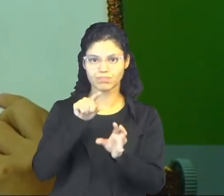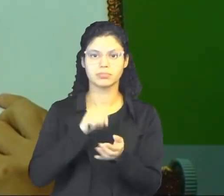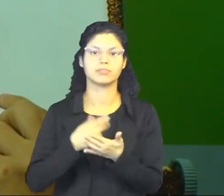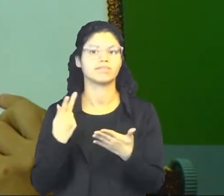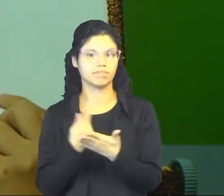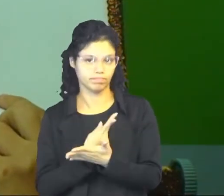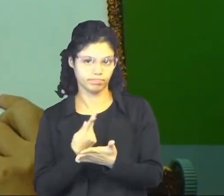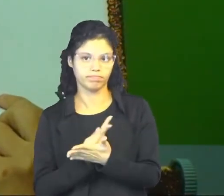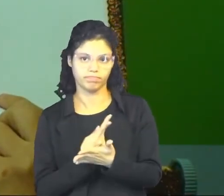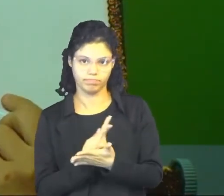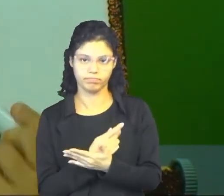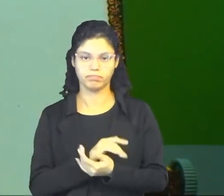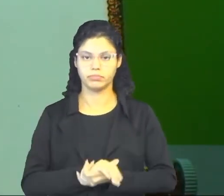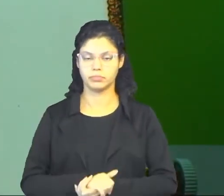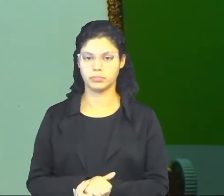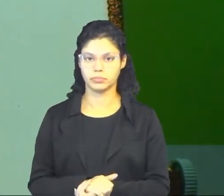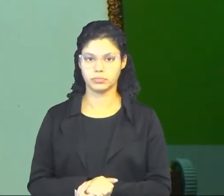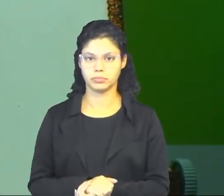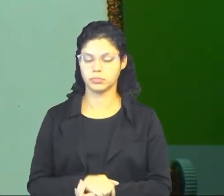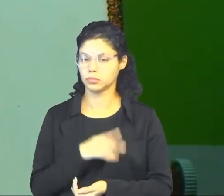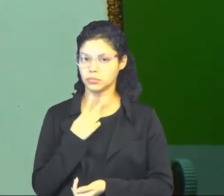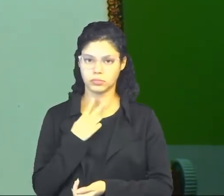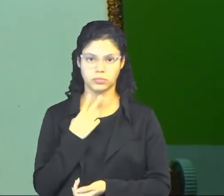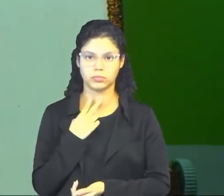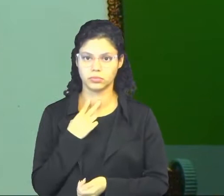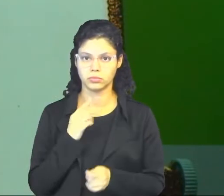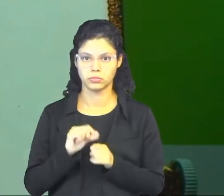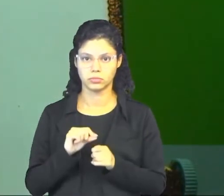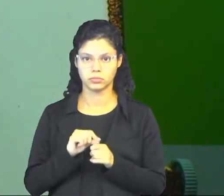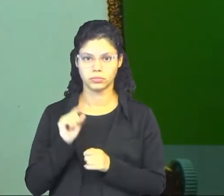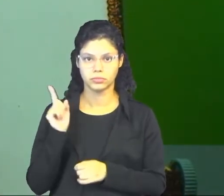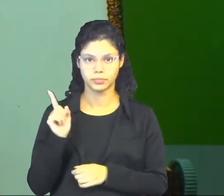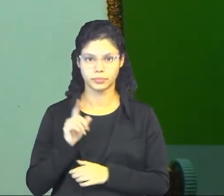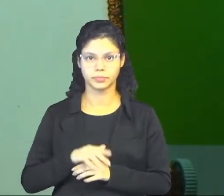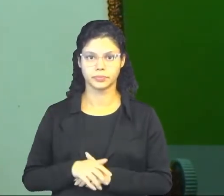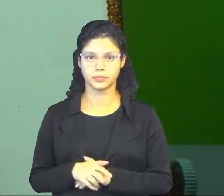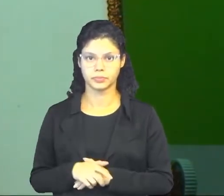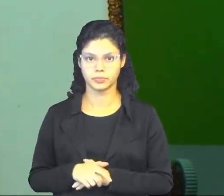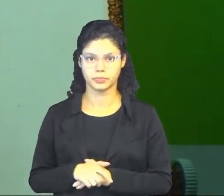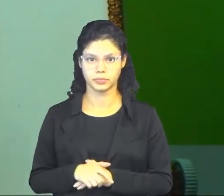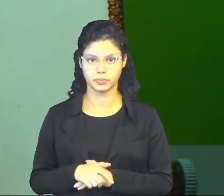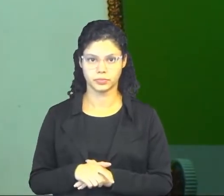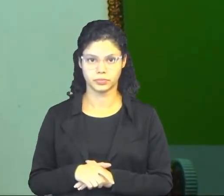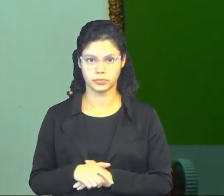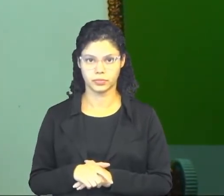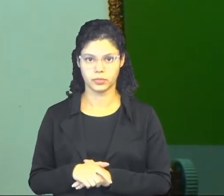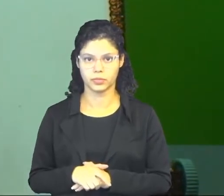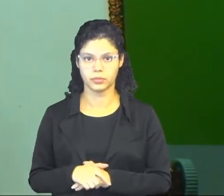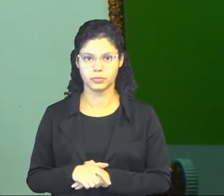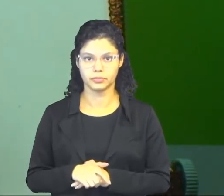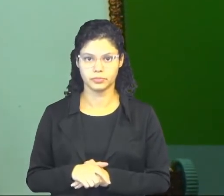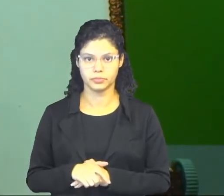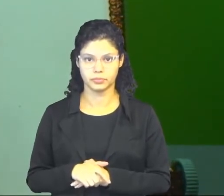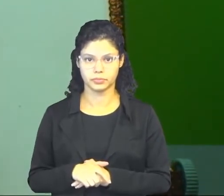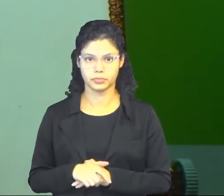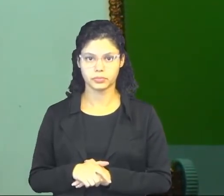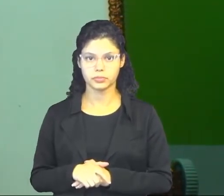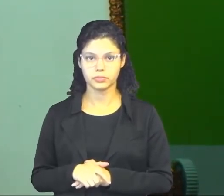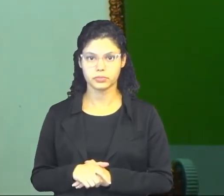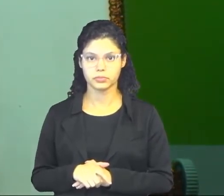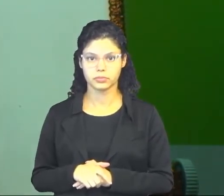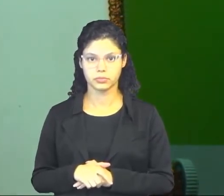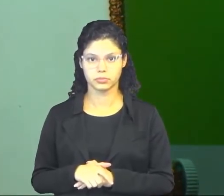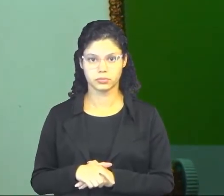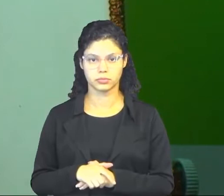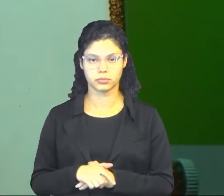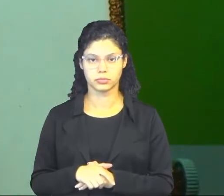está fazendo errado, tá? Você não pode fazer isso. Esse número, a posição correta dele é essa aqui, ó. Deixa eu só